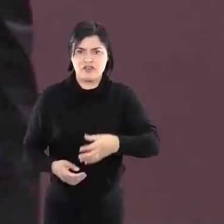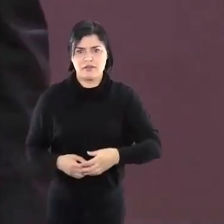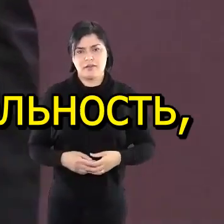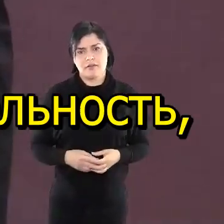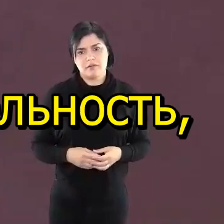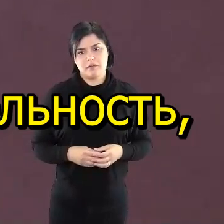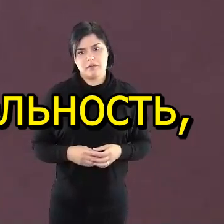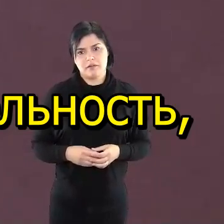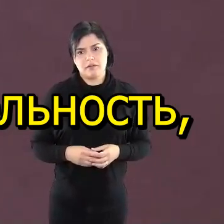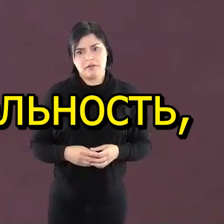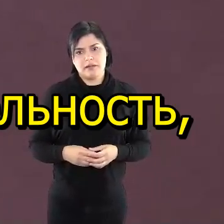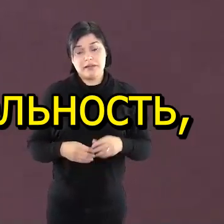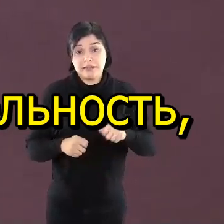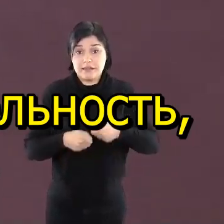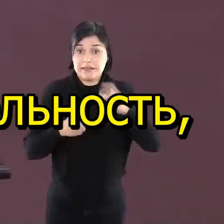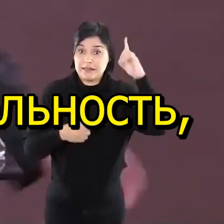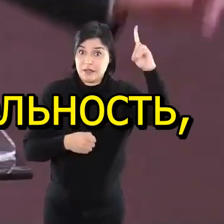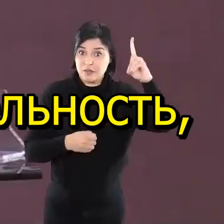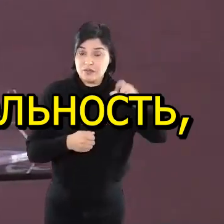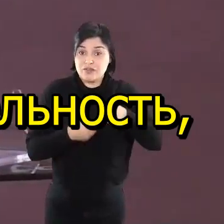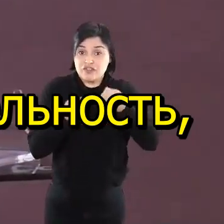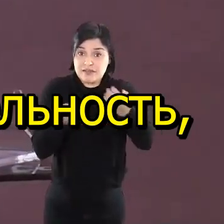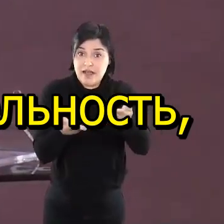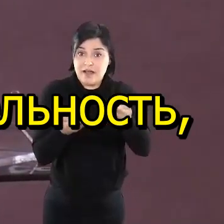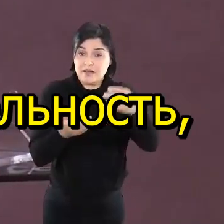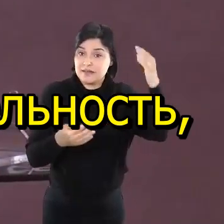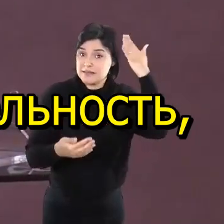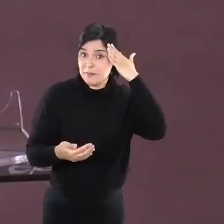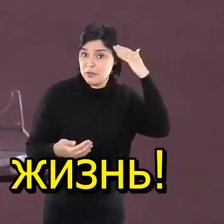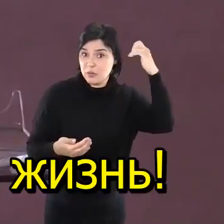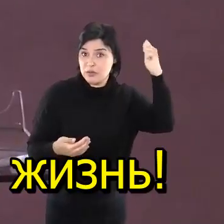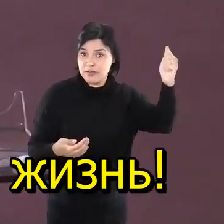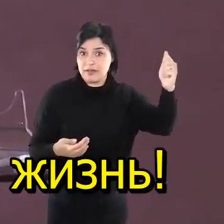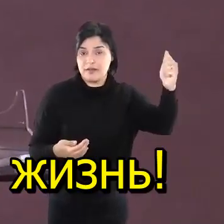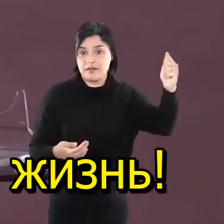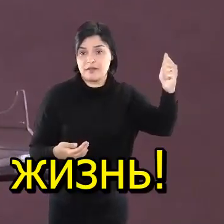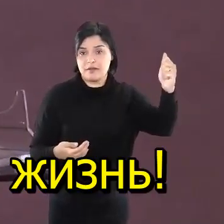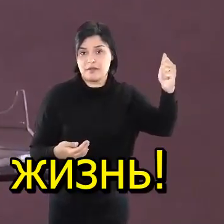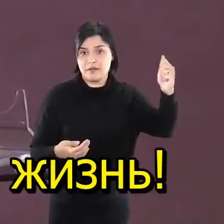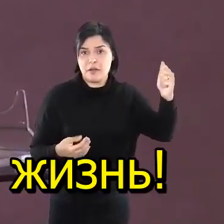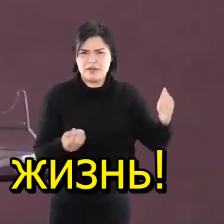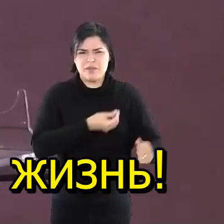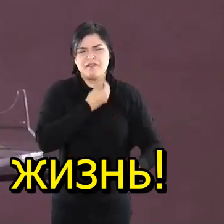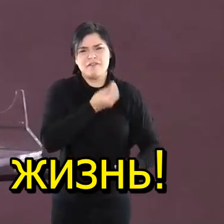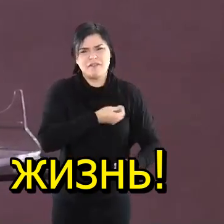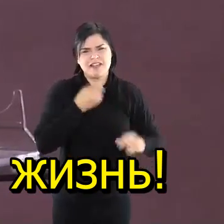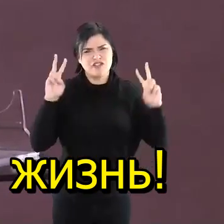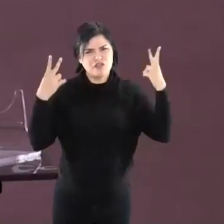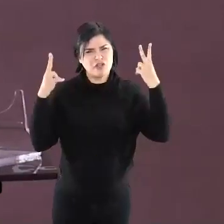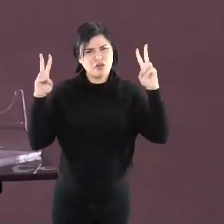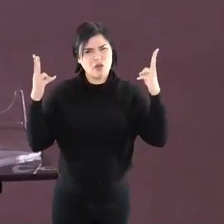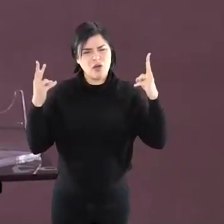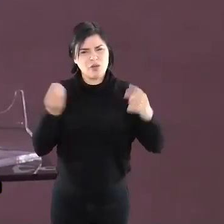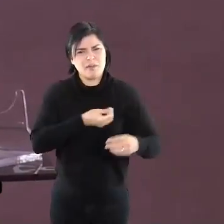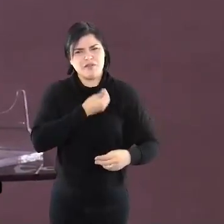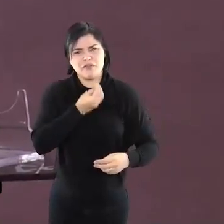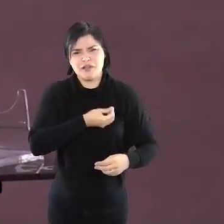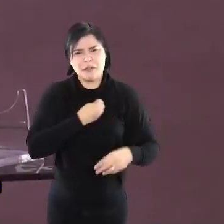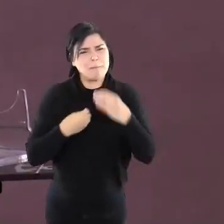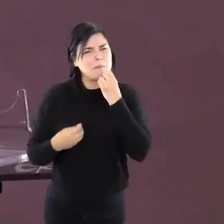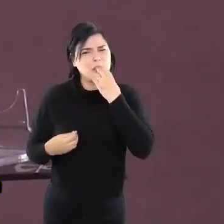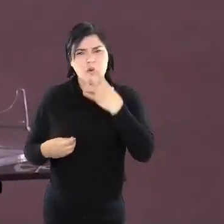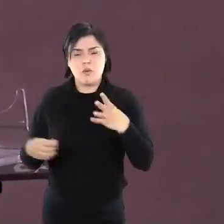você, Deus que dá sabedoria, discernimento para você viver a sua vida, uma vida triunfante, uma vida vitoriosa. Em Cristo nós somos mais